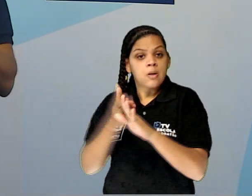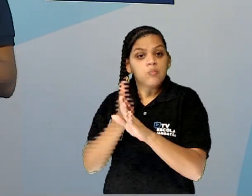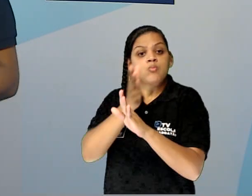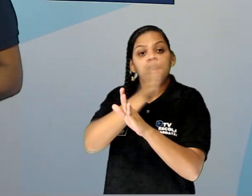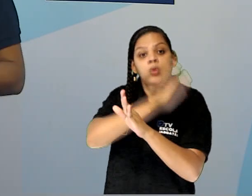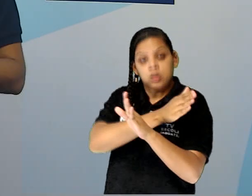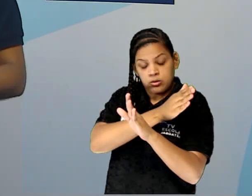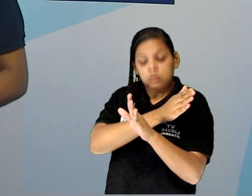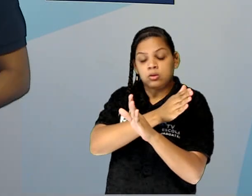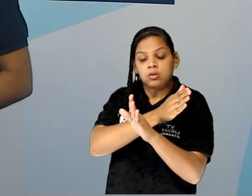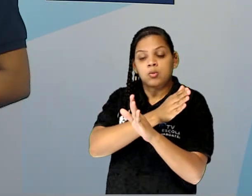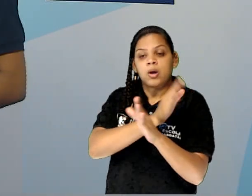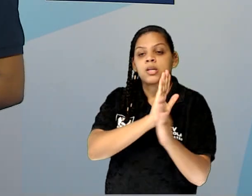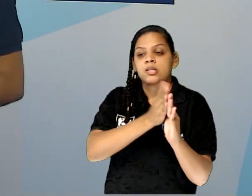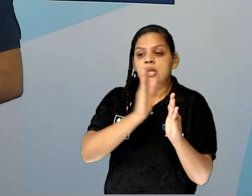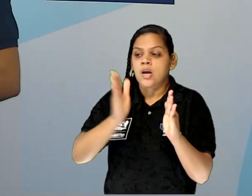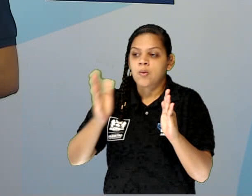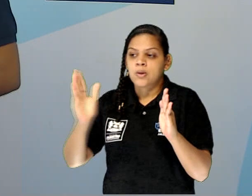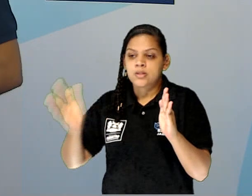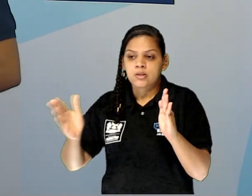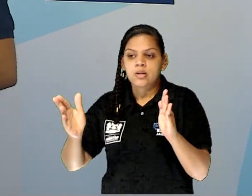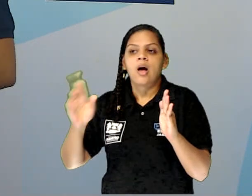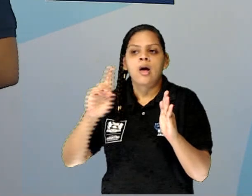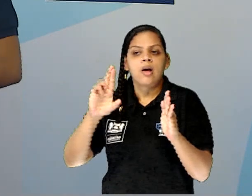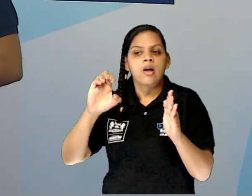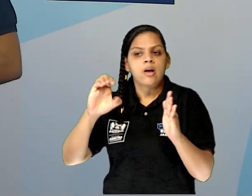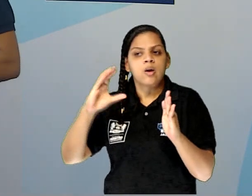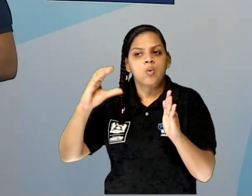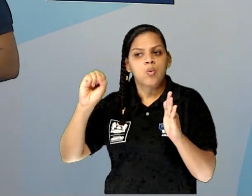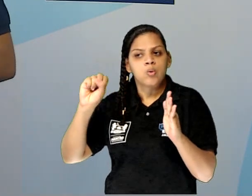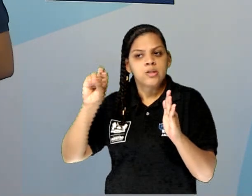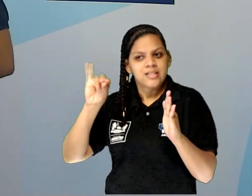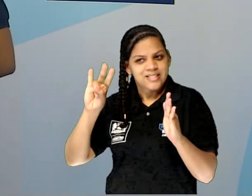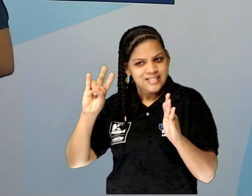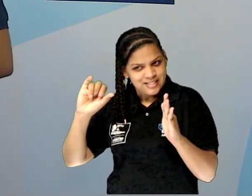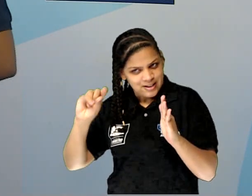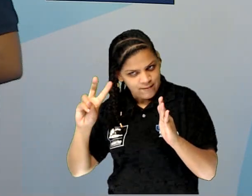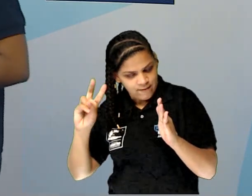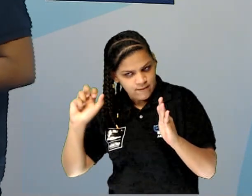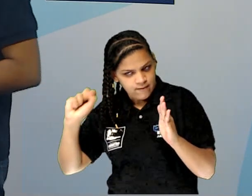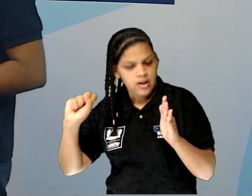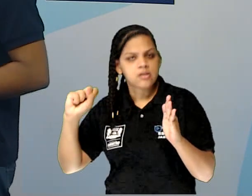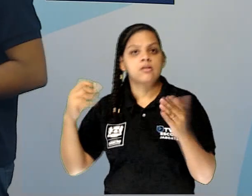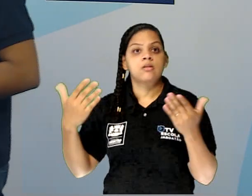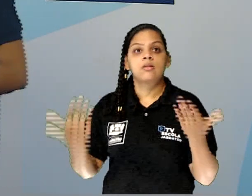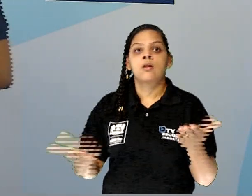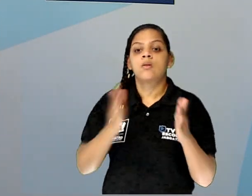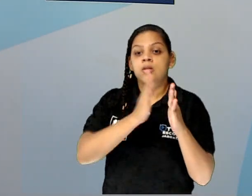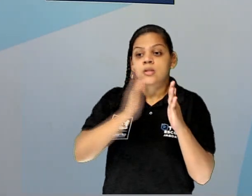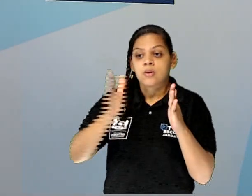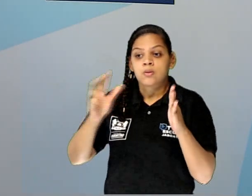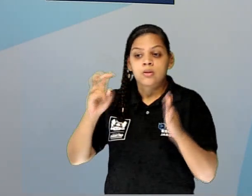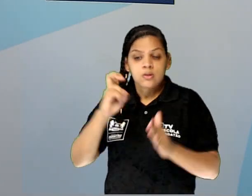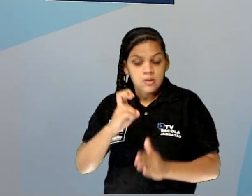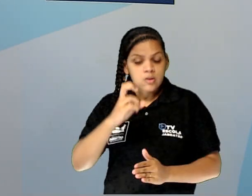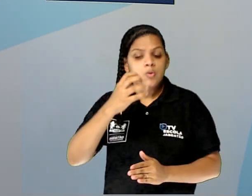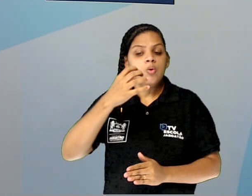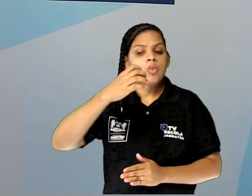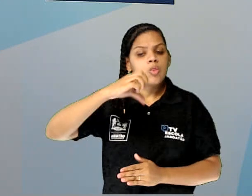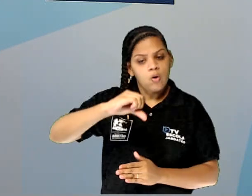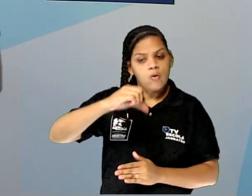ela é chamada de sequência recursiva, tá certo? Por exemplo, na sequência 5, 9, 13,